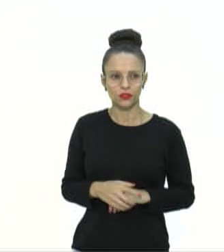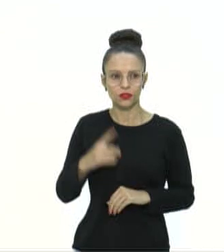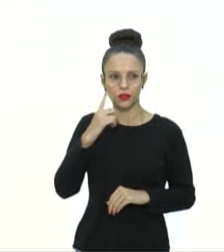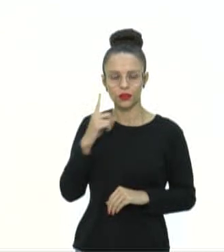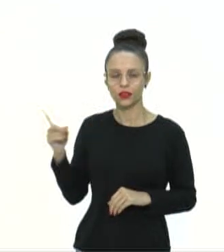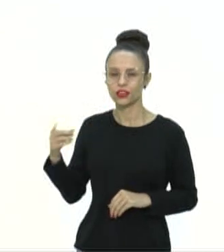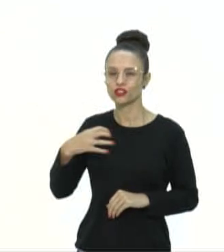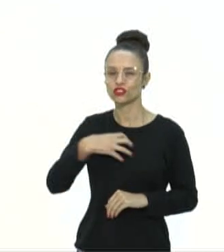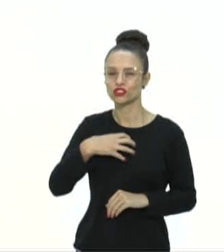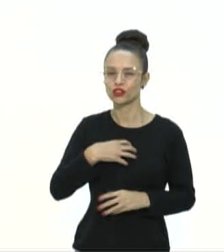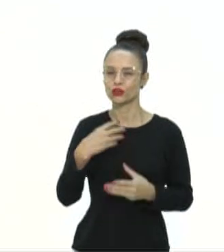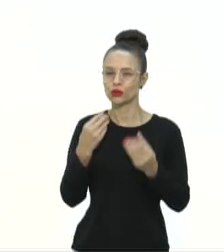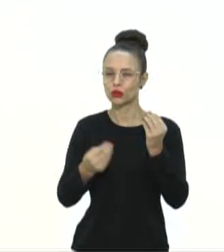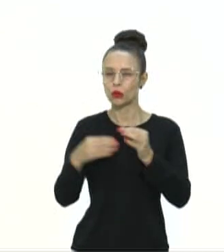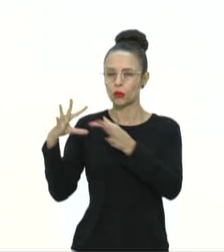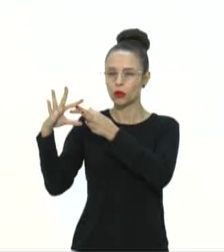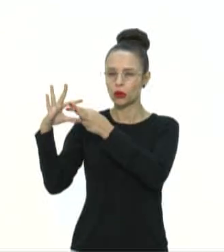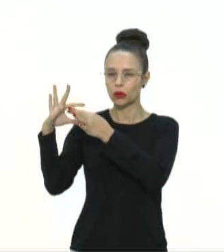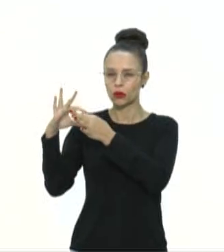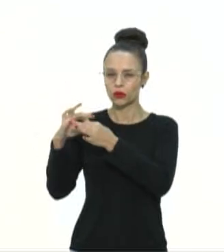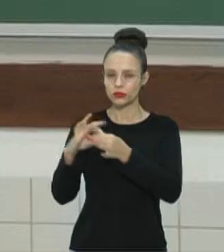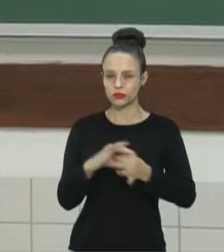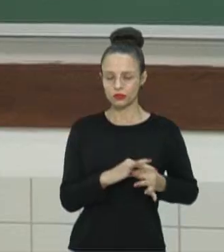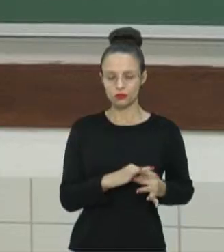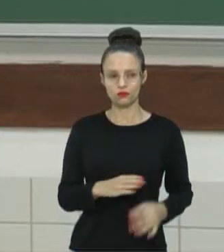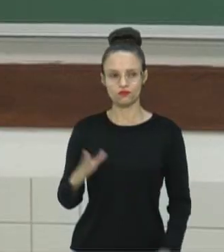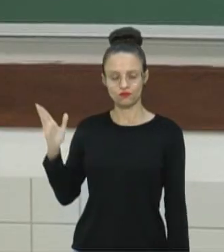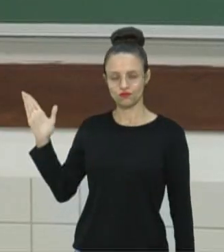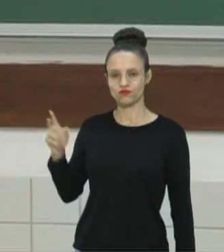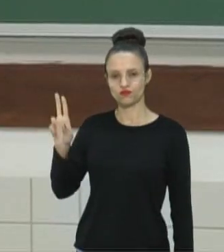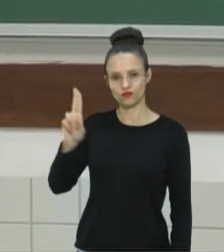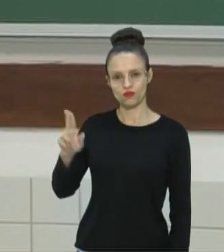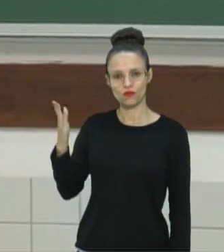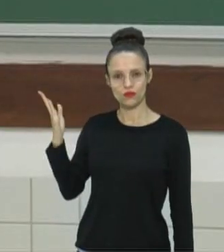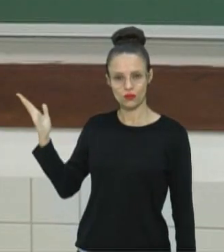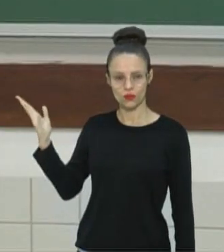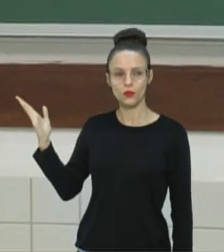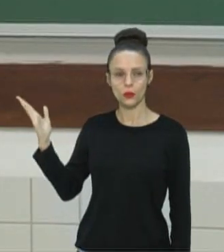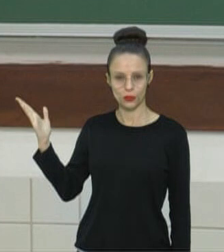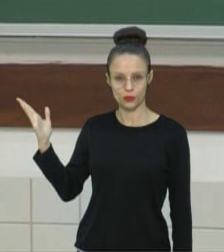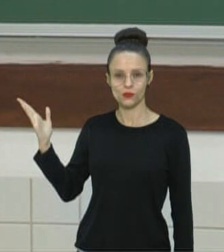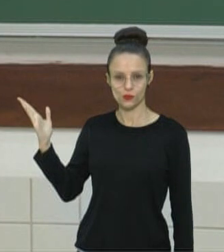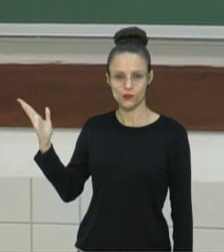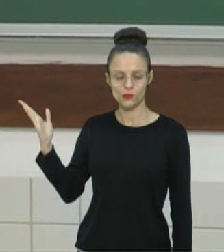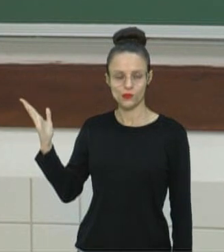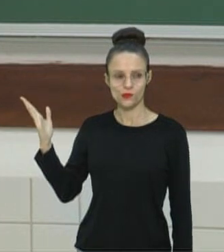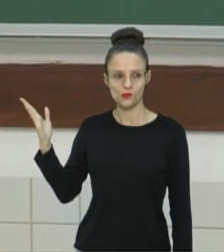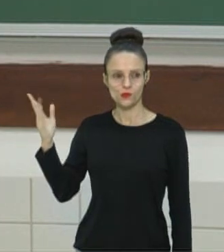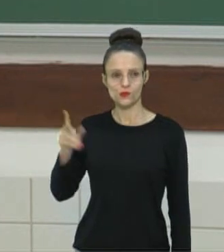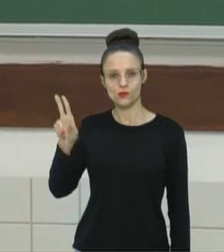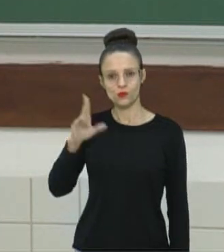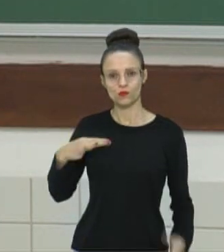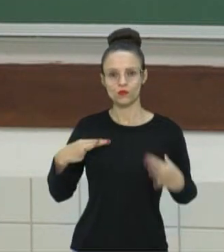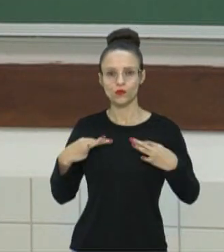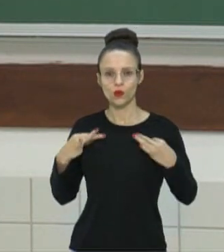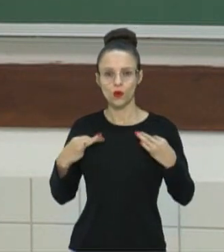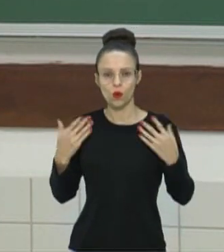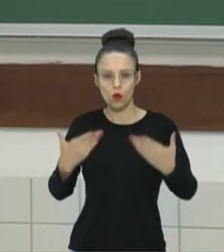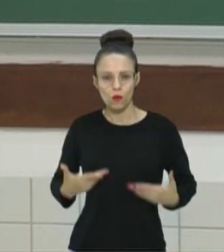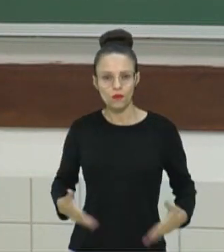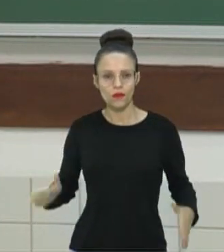a forma da contextualização que eles utilizam, né? As suas